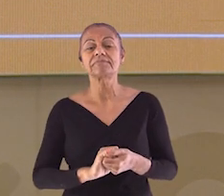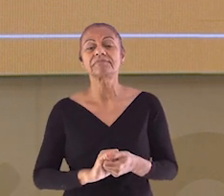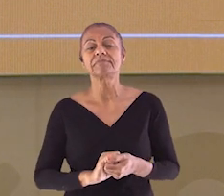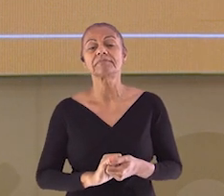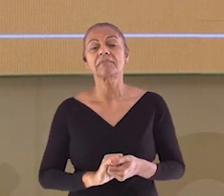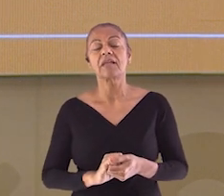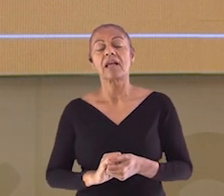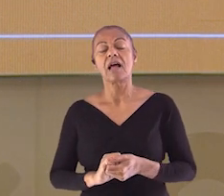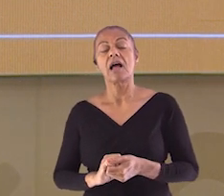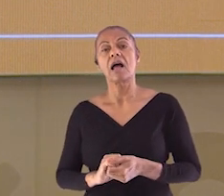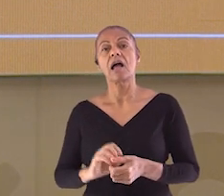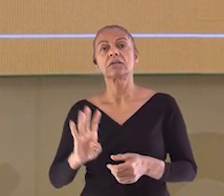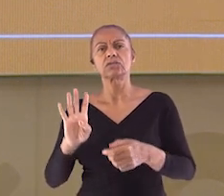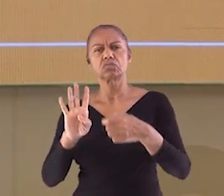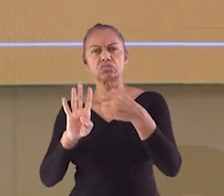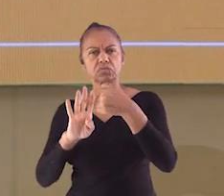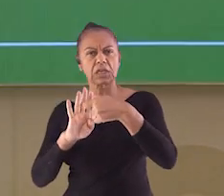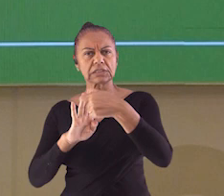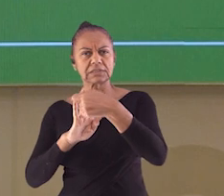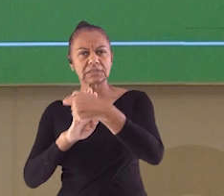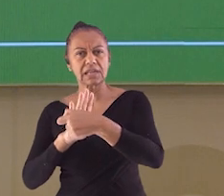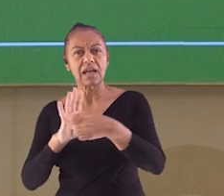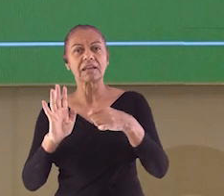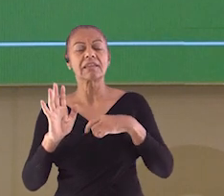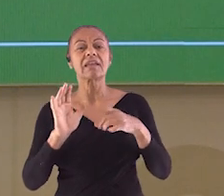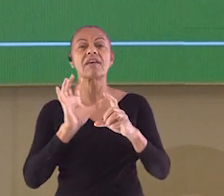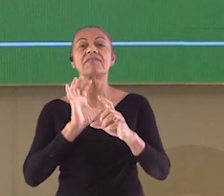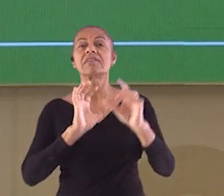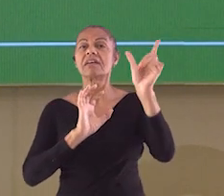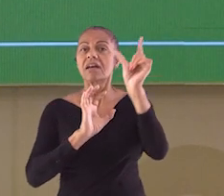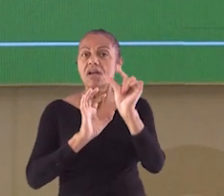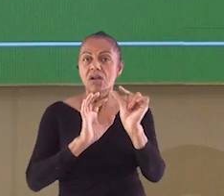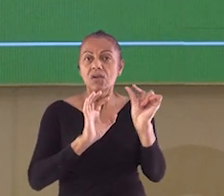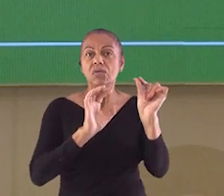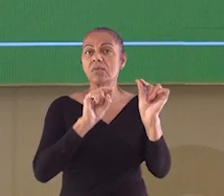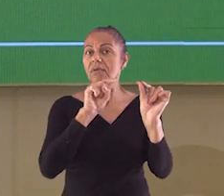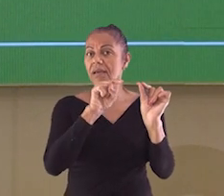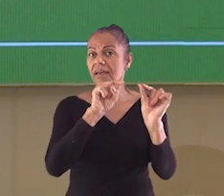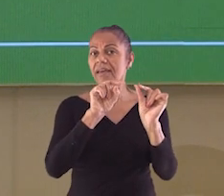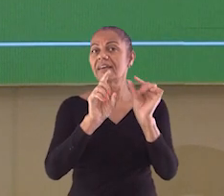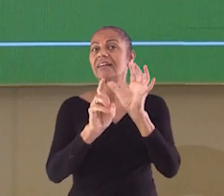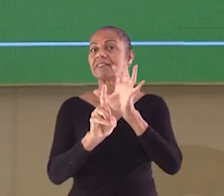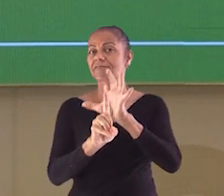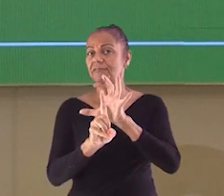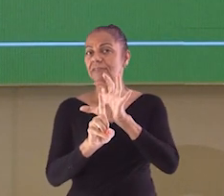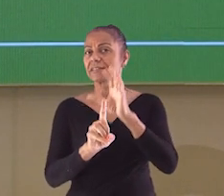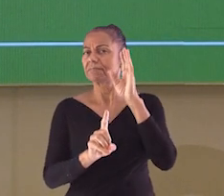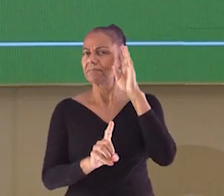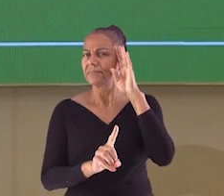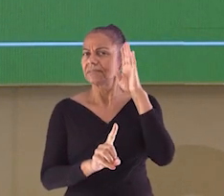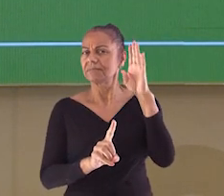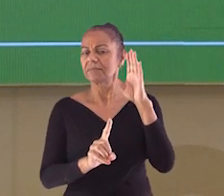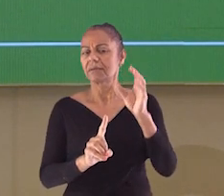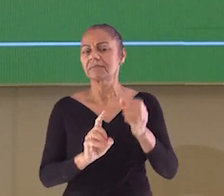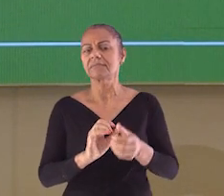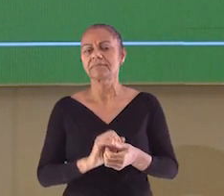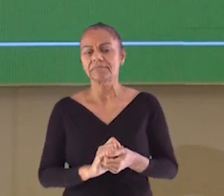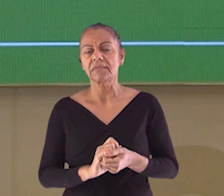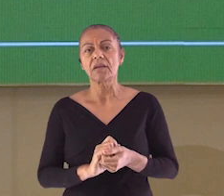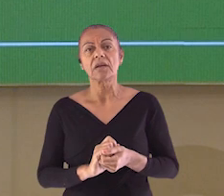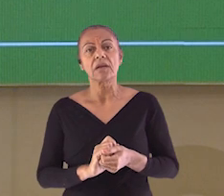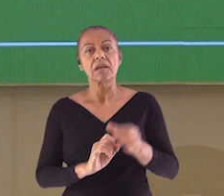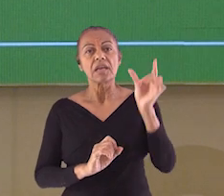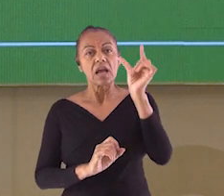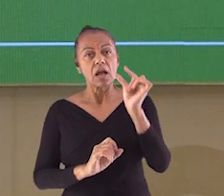a referência principal. Olhando com atenção, sabendo que o ciclo da Lua leva cerca de 29